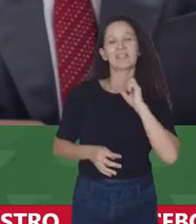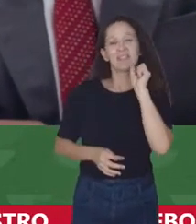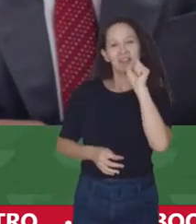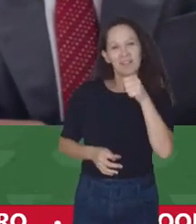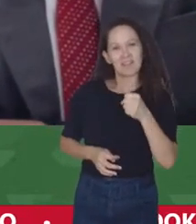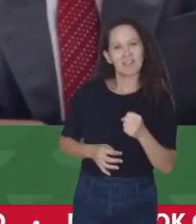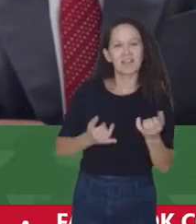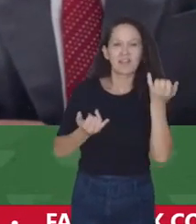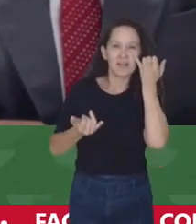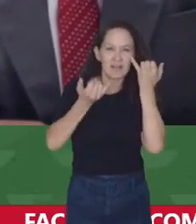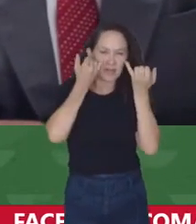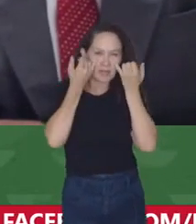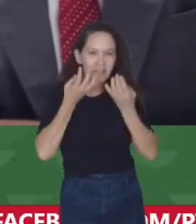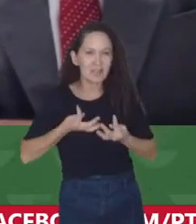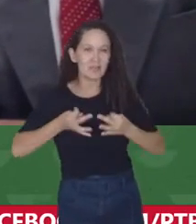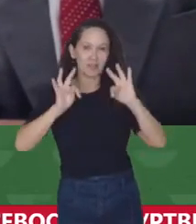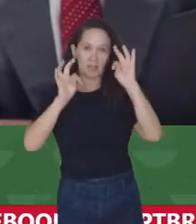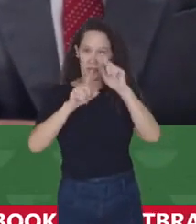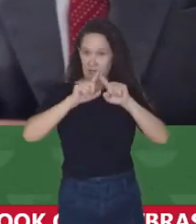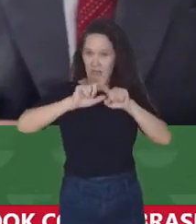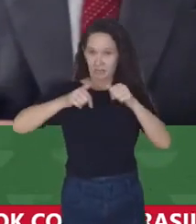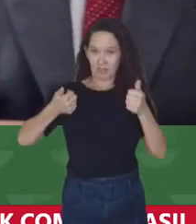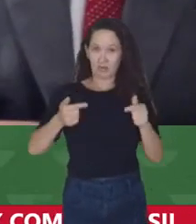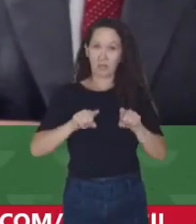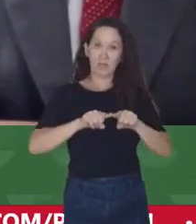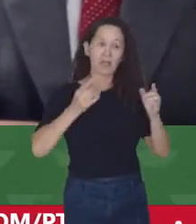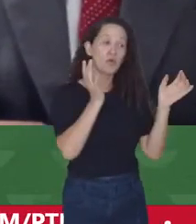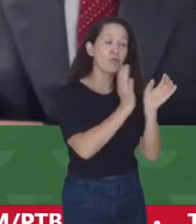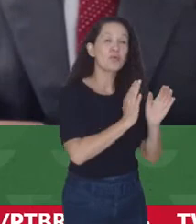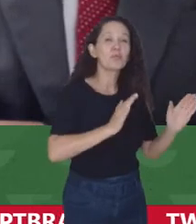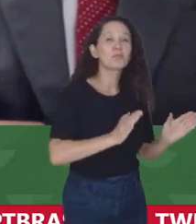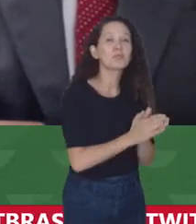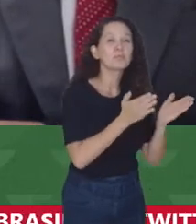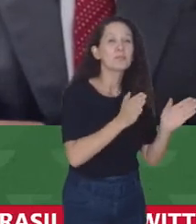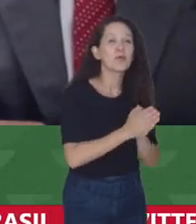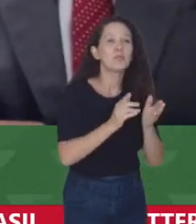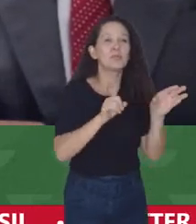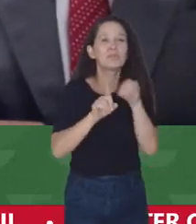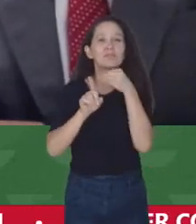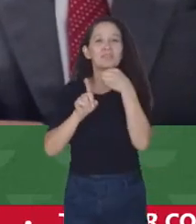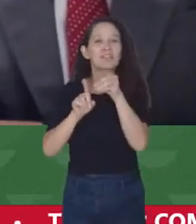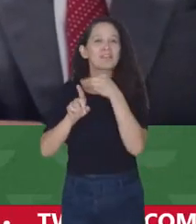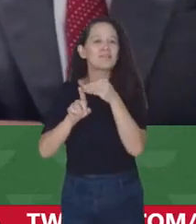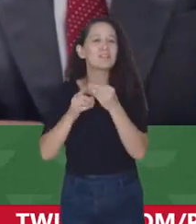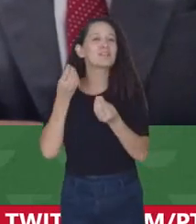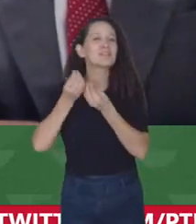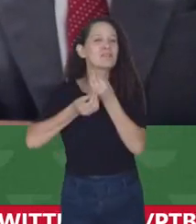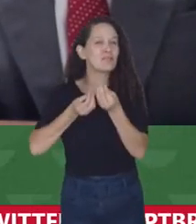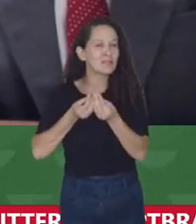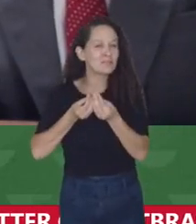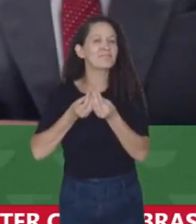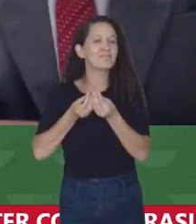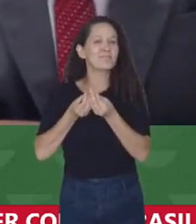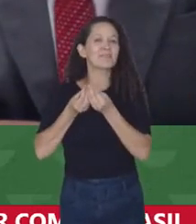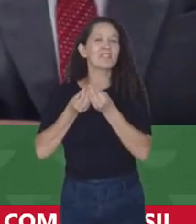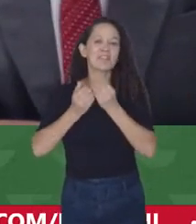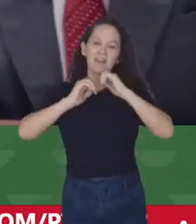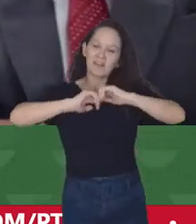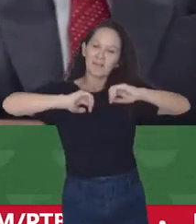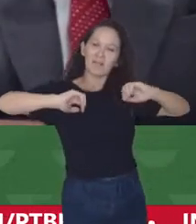Tecnologia da informação, equipamentos, e os mais pobres ficaram, do ponto de vista